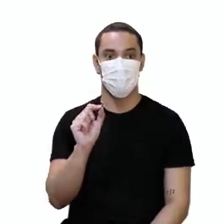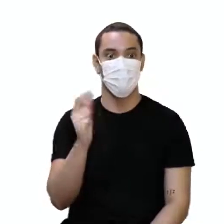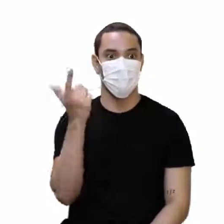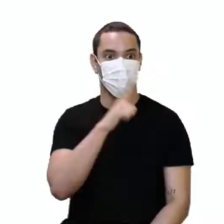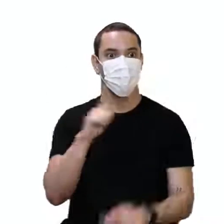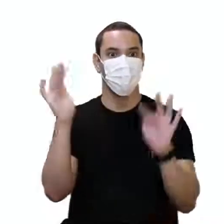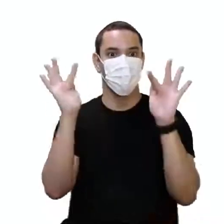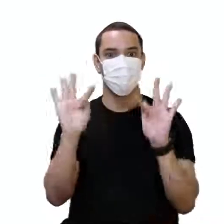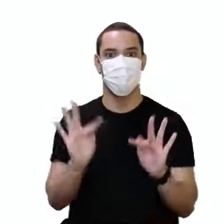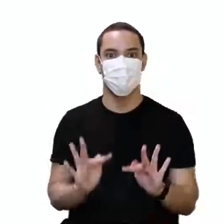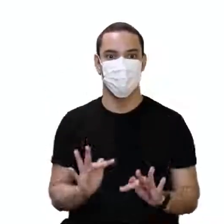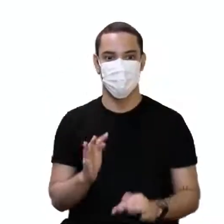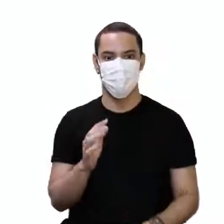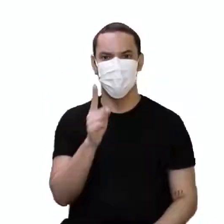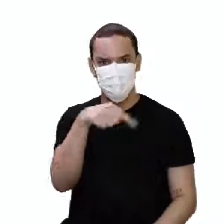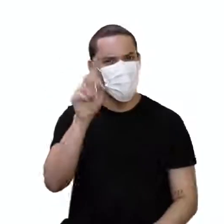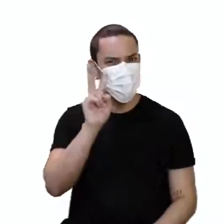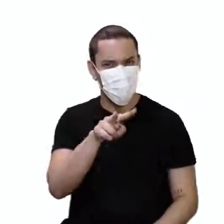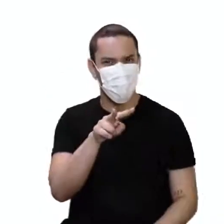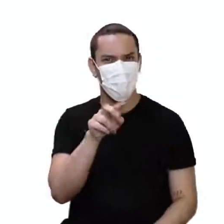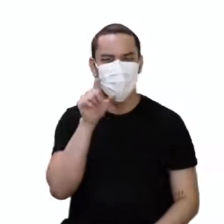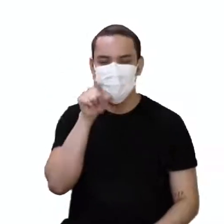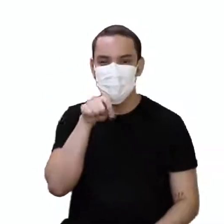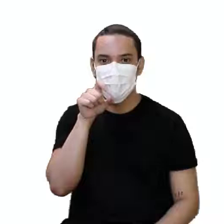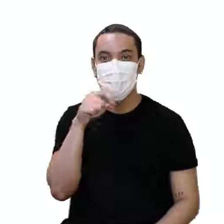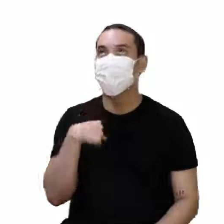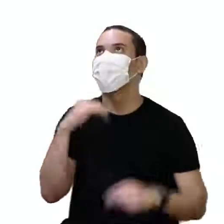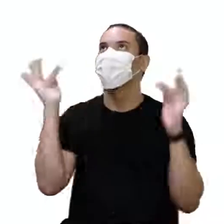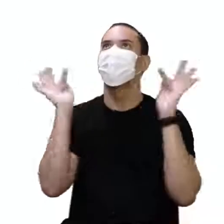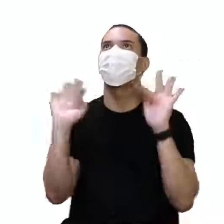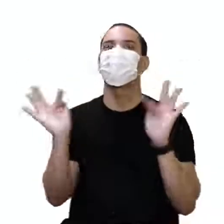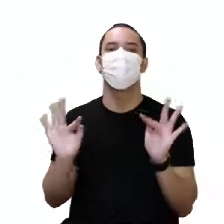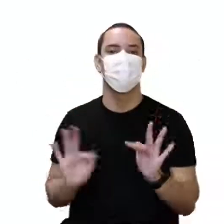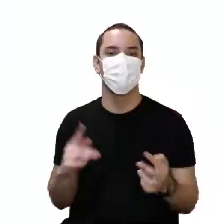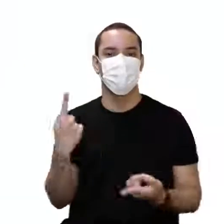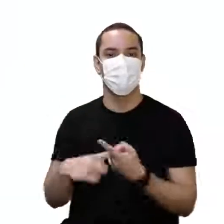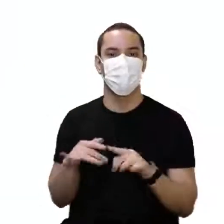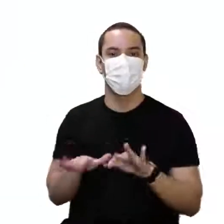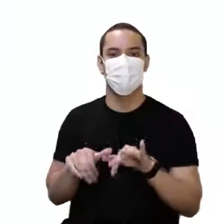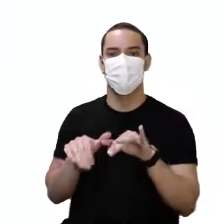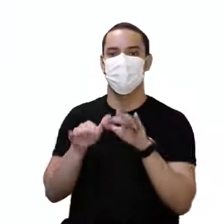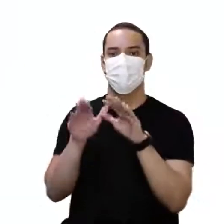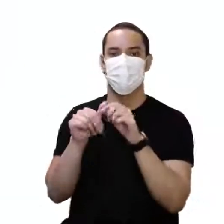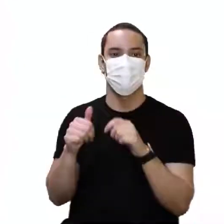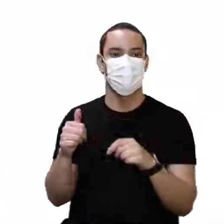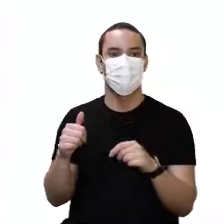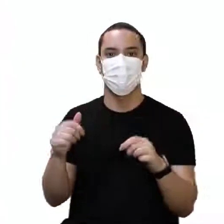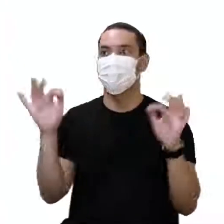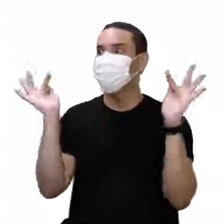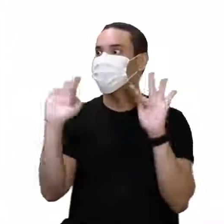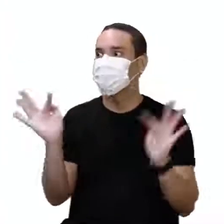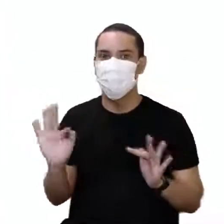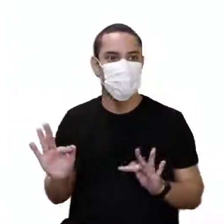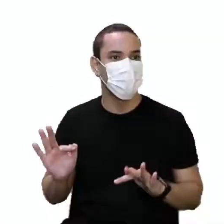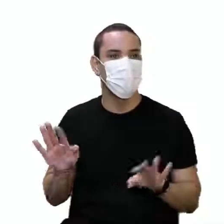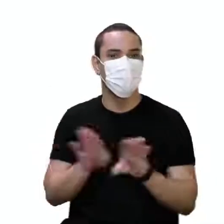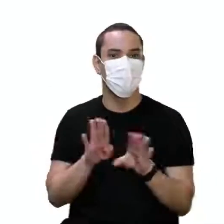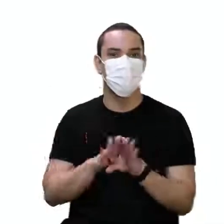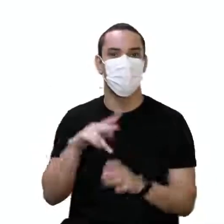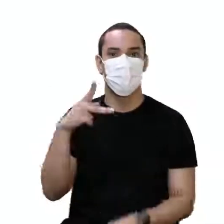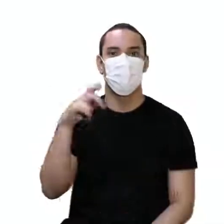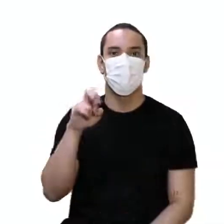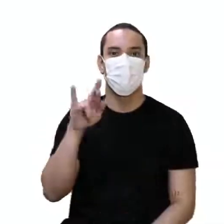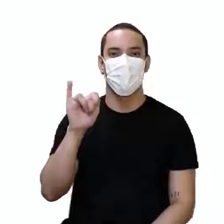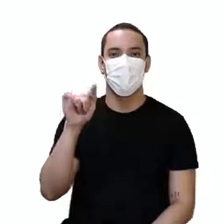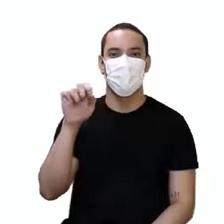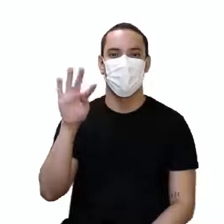felizes quando elas estão se alimentando. Você já viu? Você passar ali por uma árvore cheia de araras, você vai ver periquitinho e muito mais. Eles